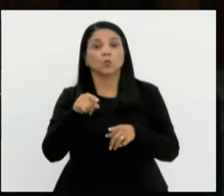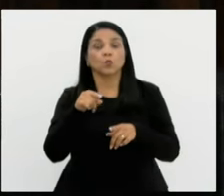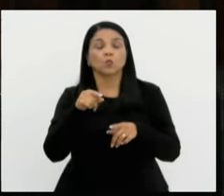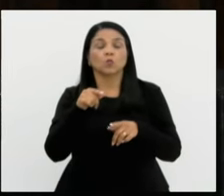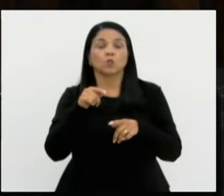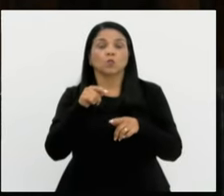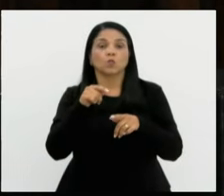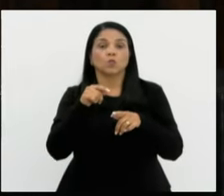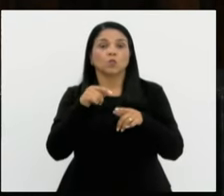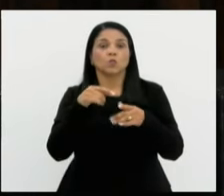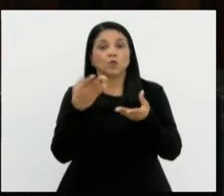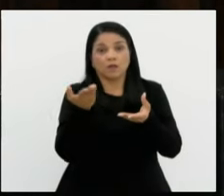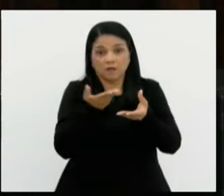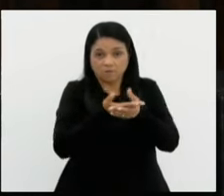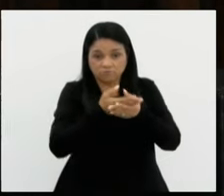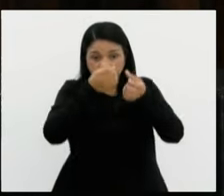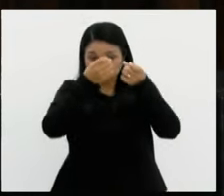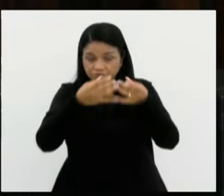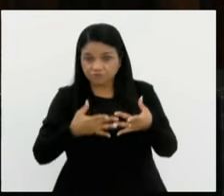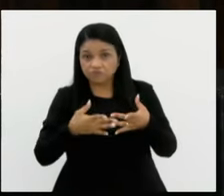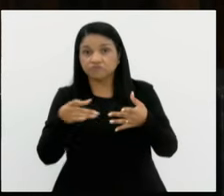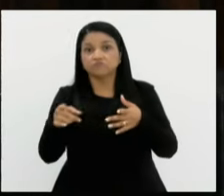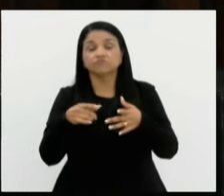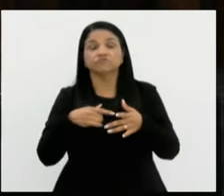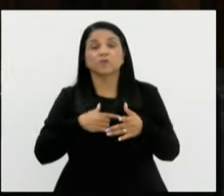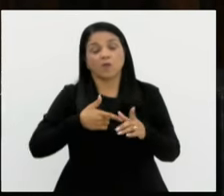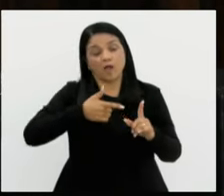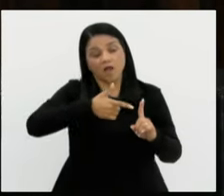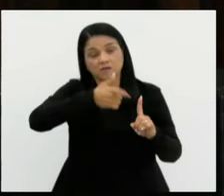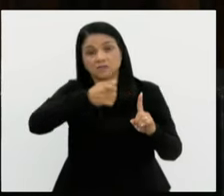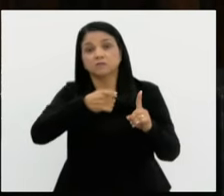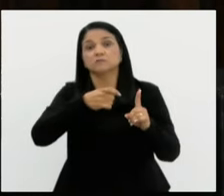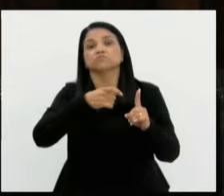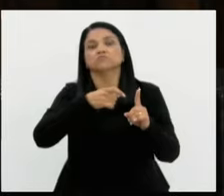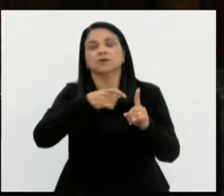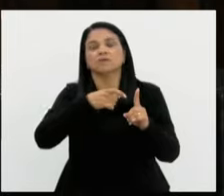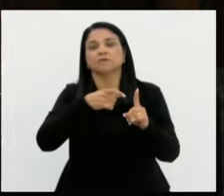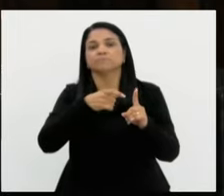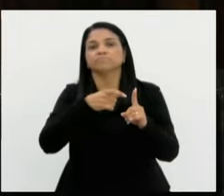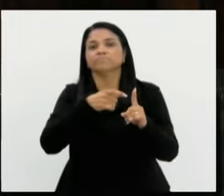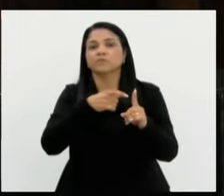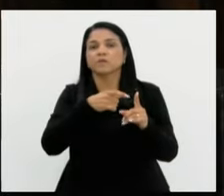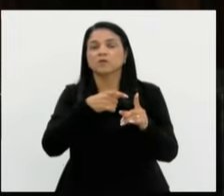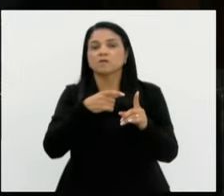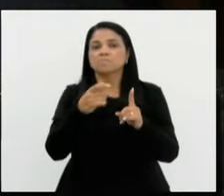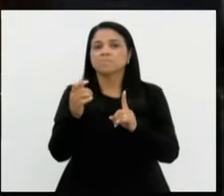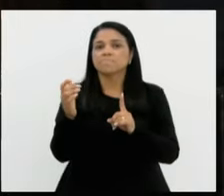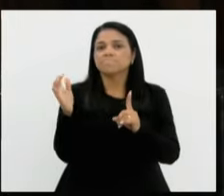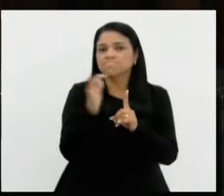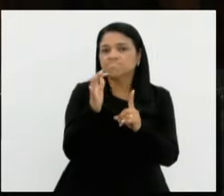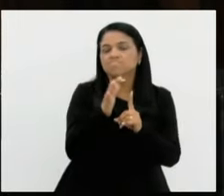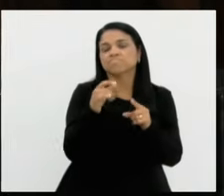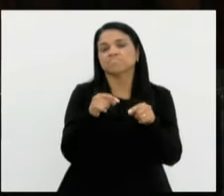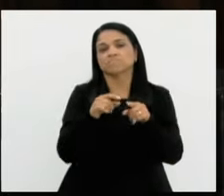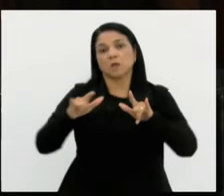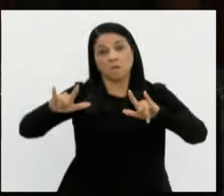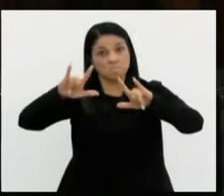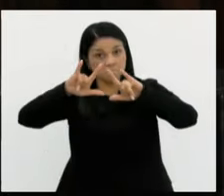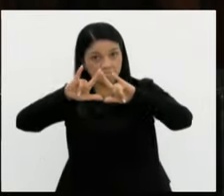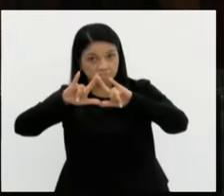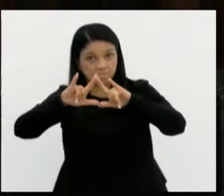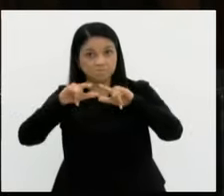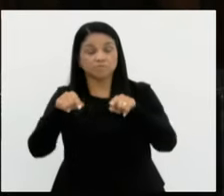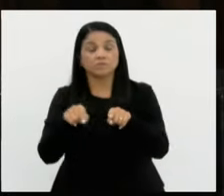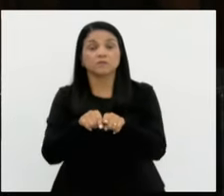assassino tinha o seu envolvimento com a milícia. Ou seja, o tema da milícia é um tema muito caro, muito sensível, por exemplo,